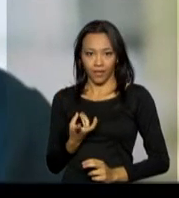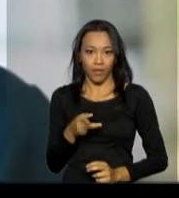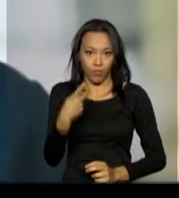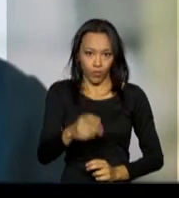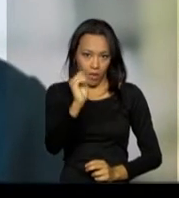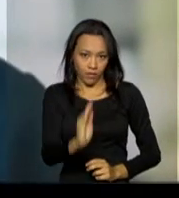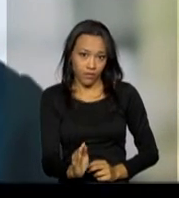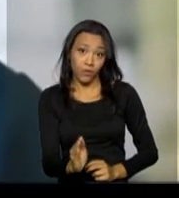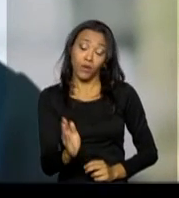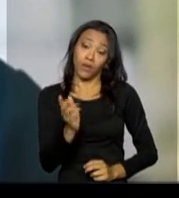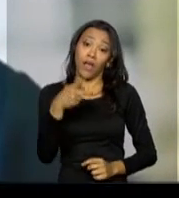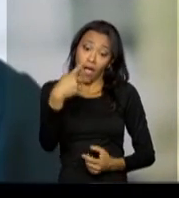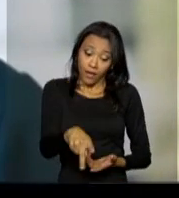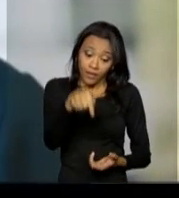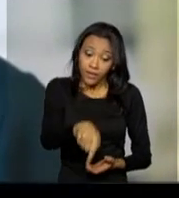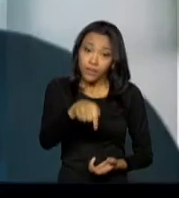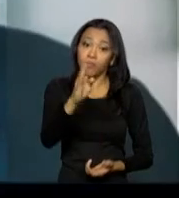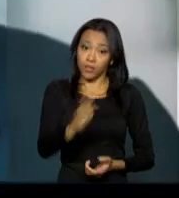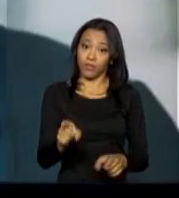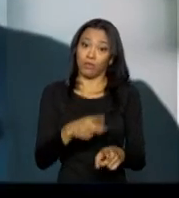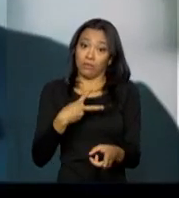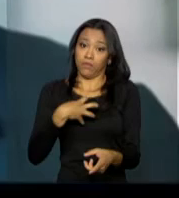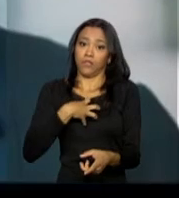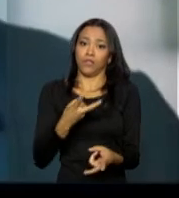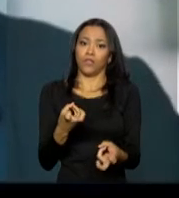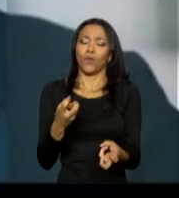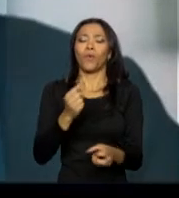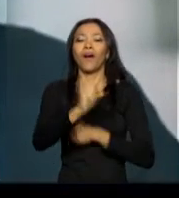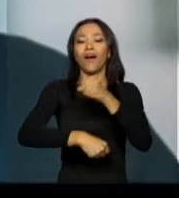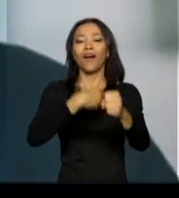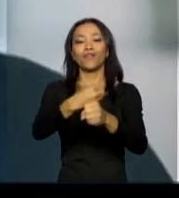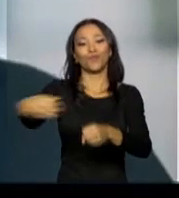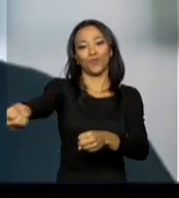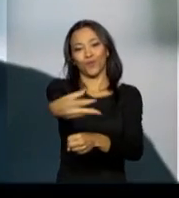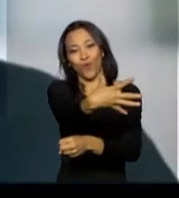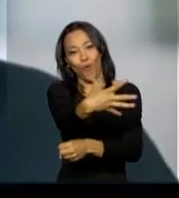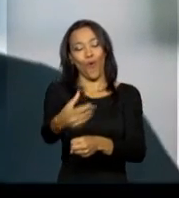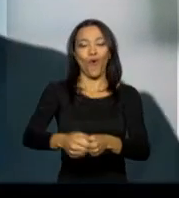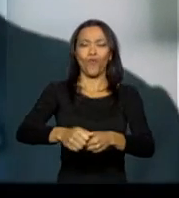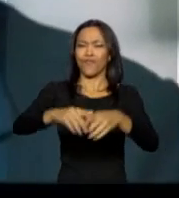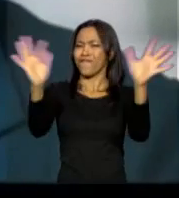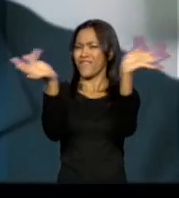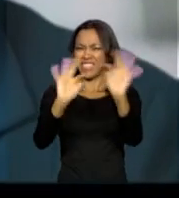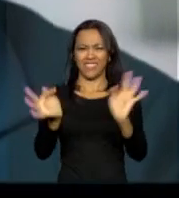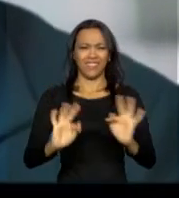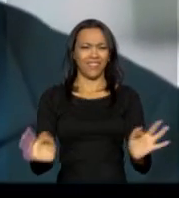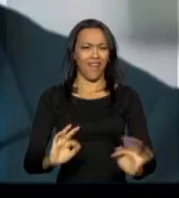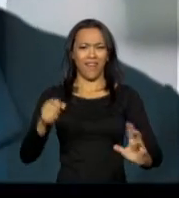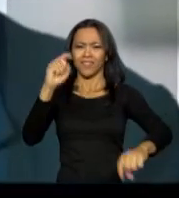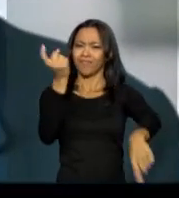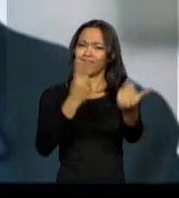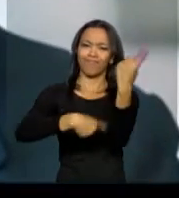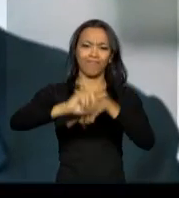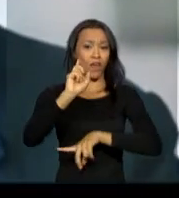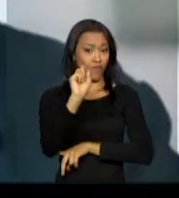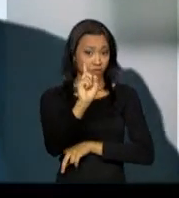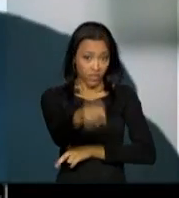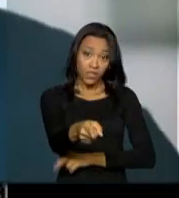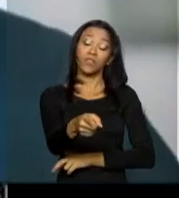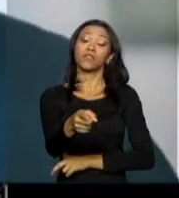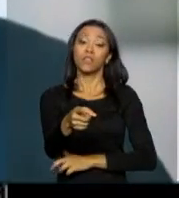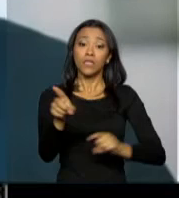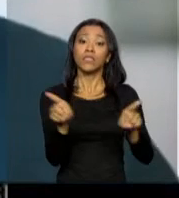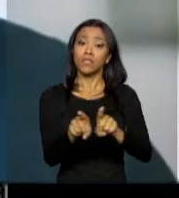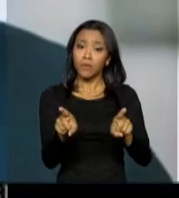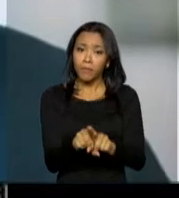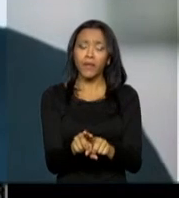que sinto coração adentro. Um ano novo, cheio de felicidade e prosperidade para vocês e